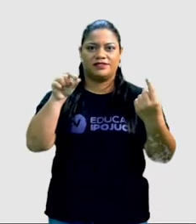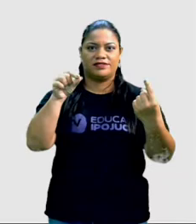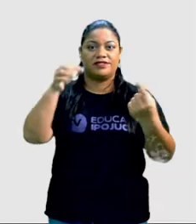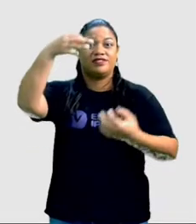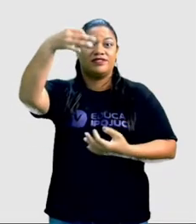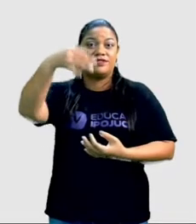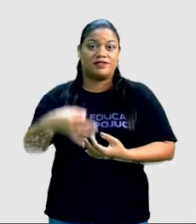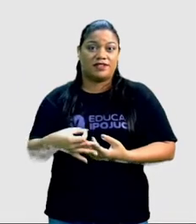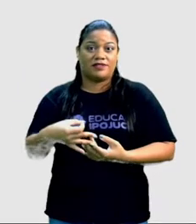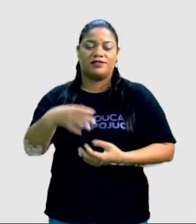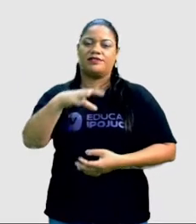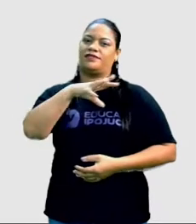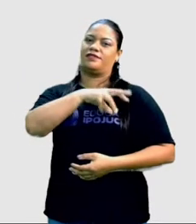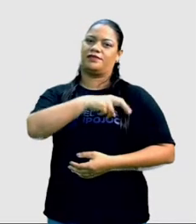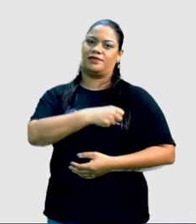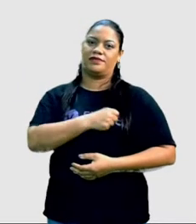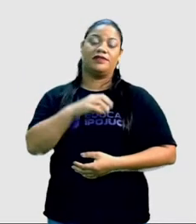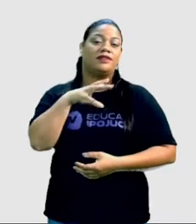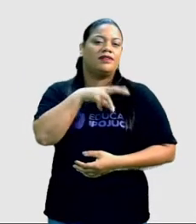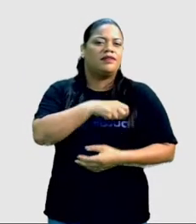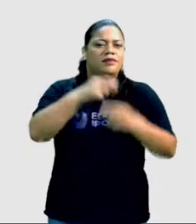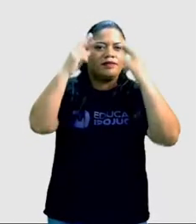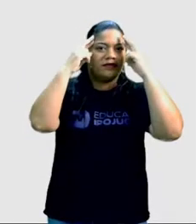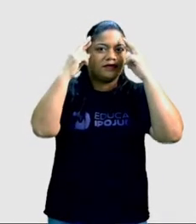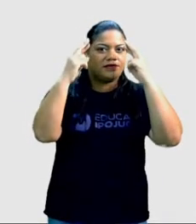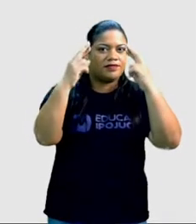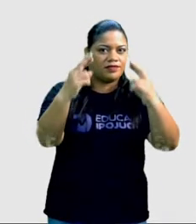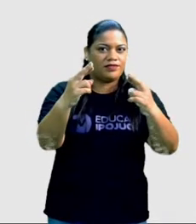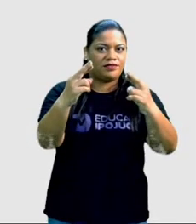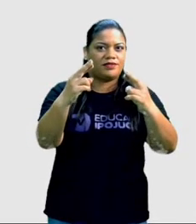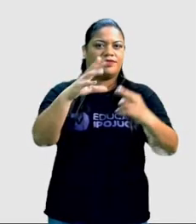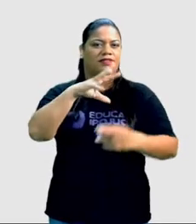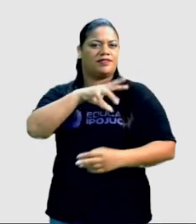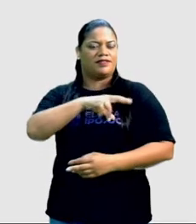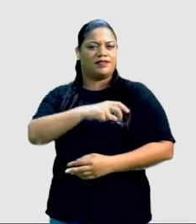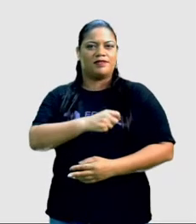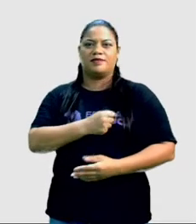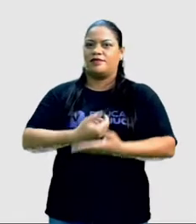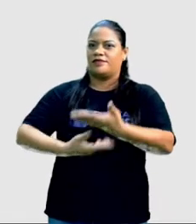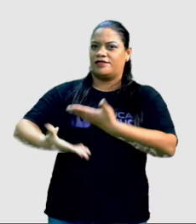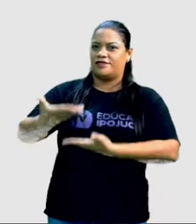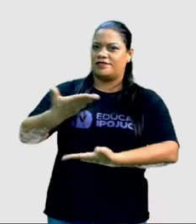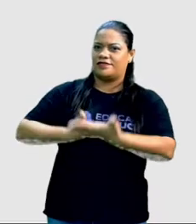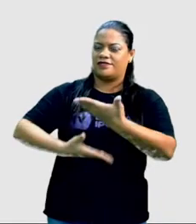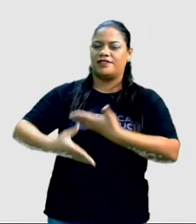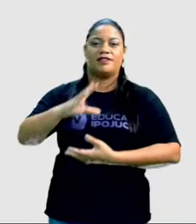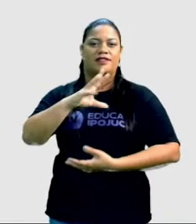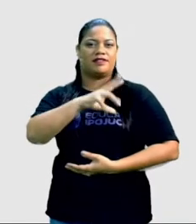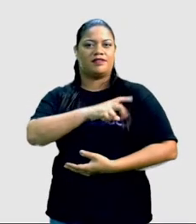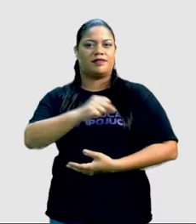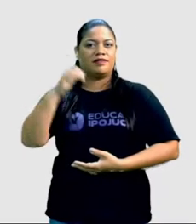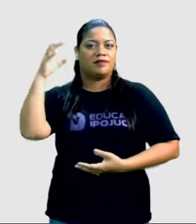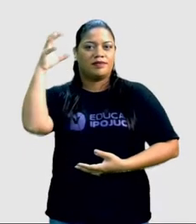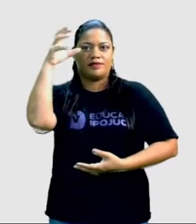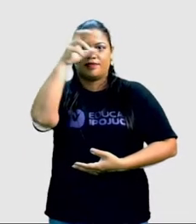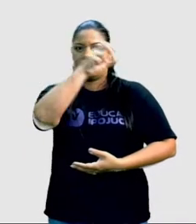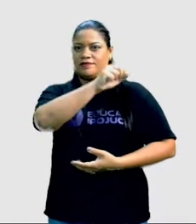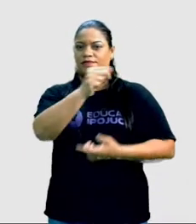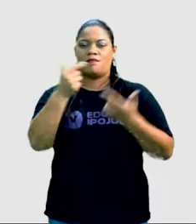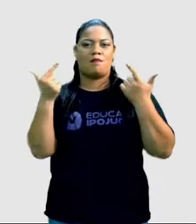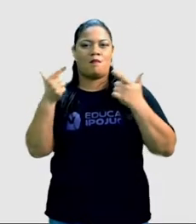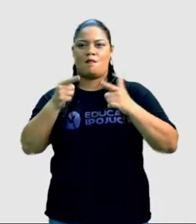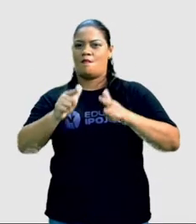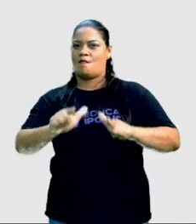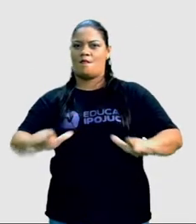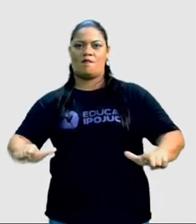lado certo, amar. Amar para respeitar, amar para cuidar, amar para cumprir. Que ninguém tem o dever